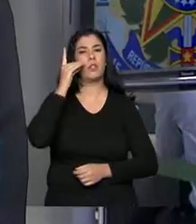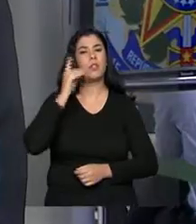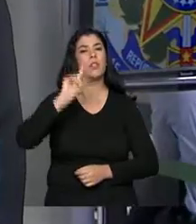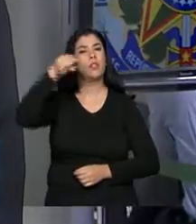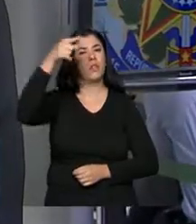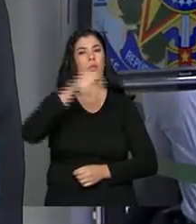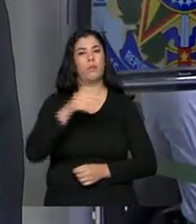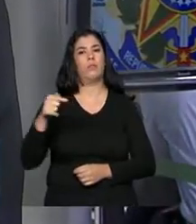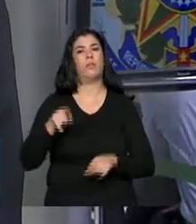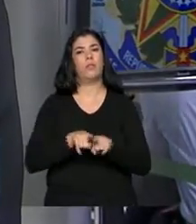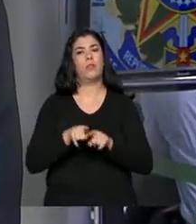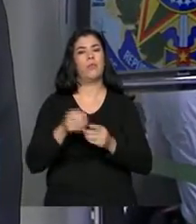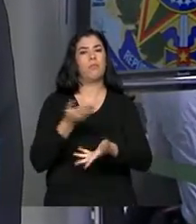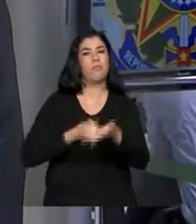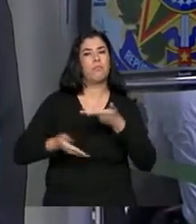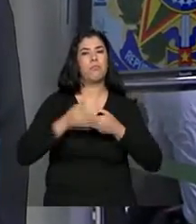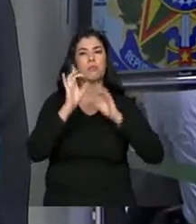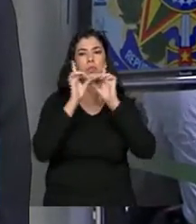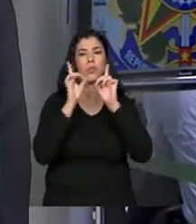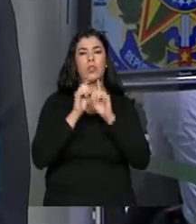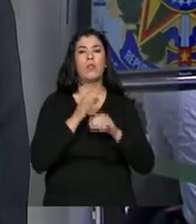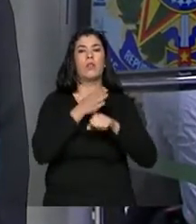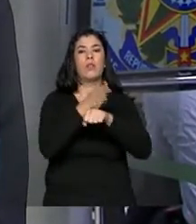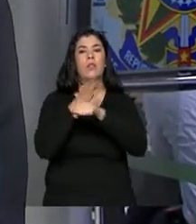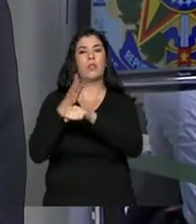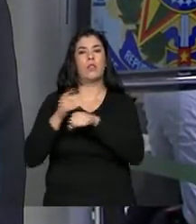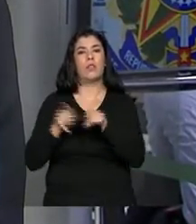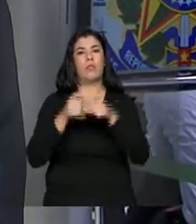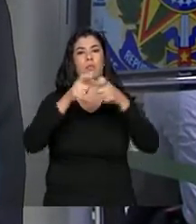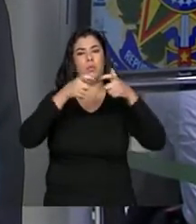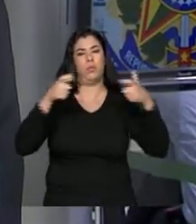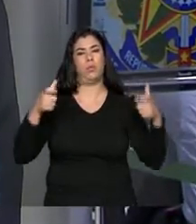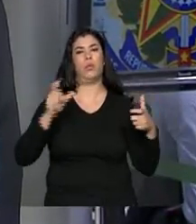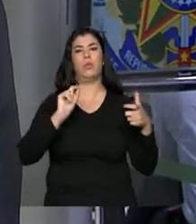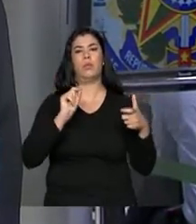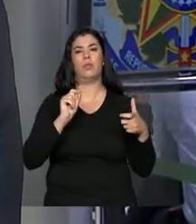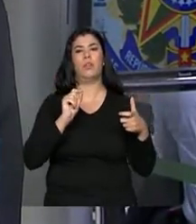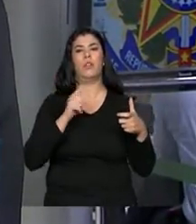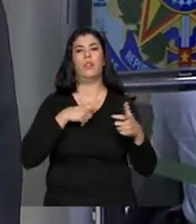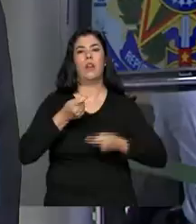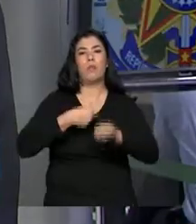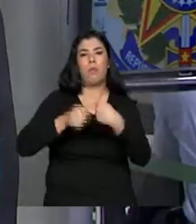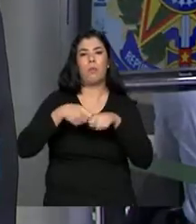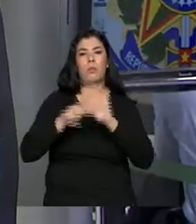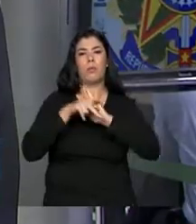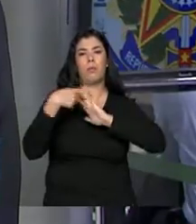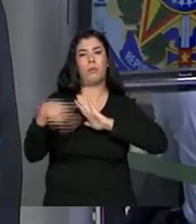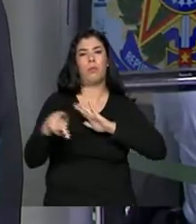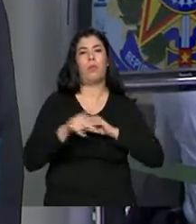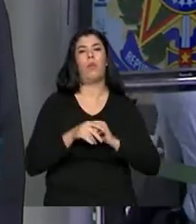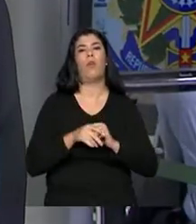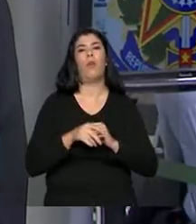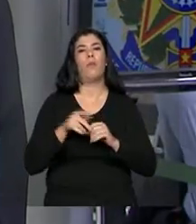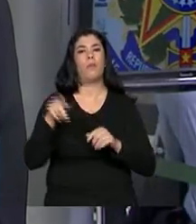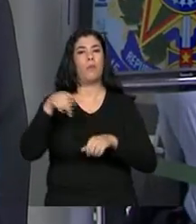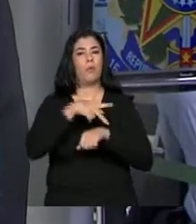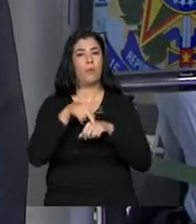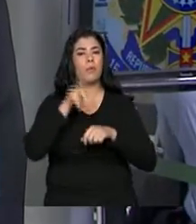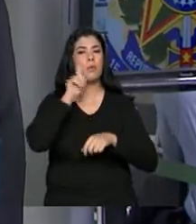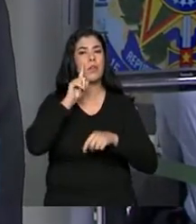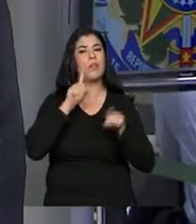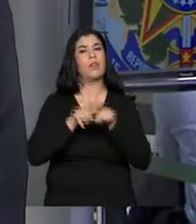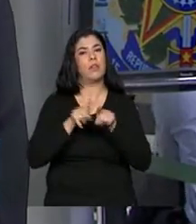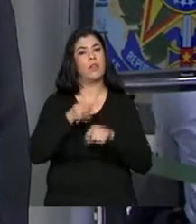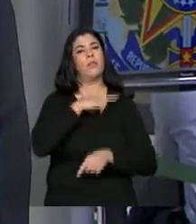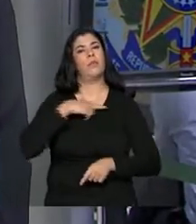início da semana que vem, justamente para acessar e amplificar as negociações com o mercado americano. Além dele, tem a